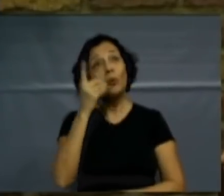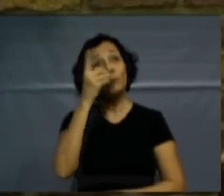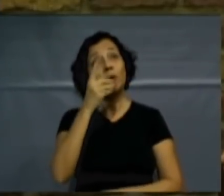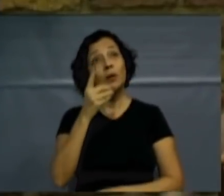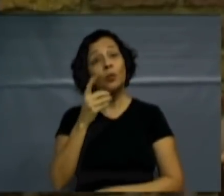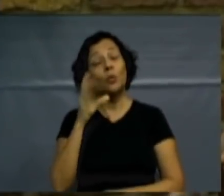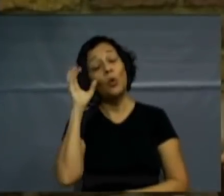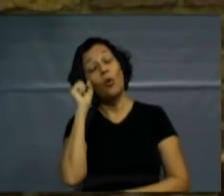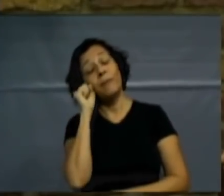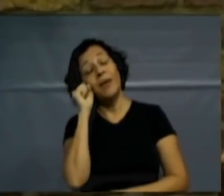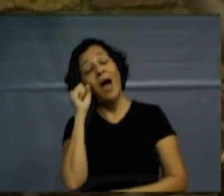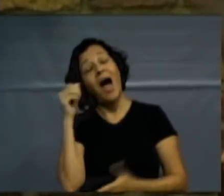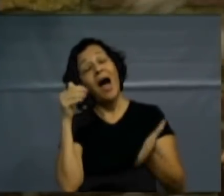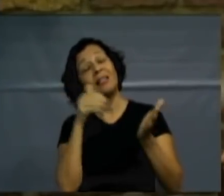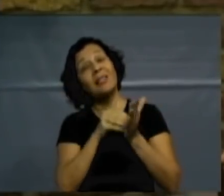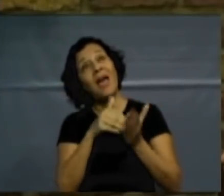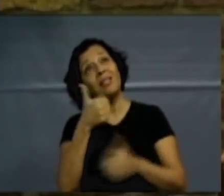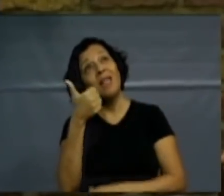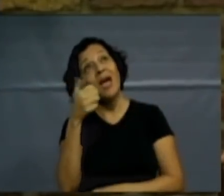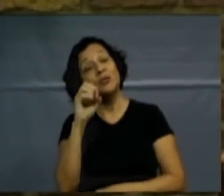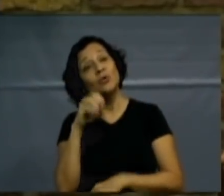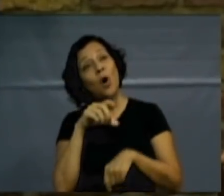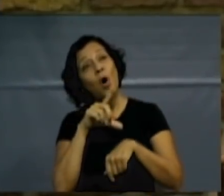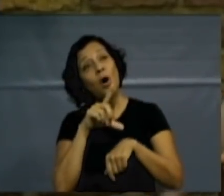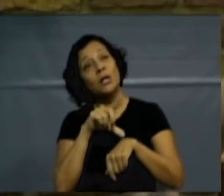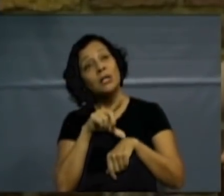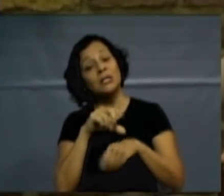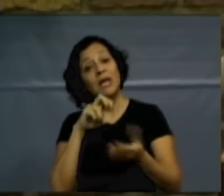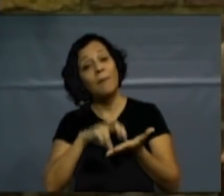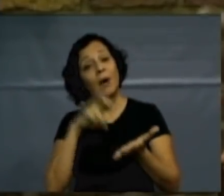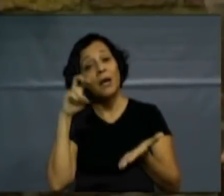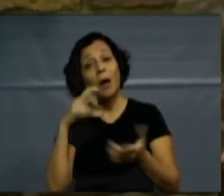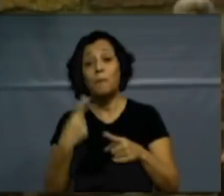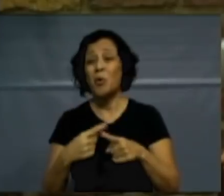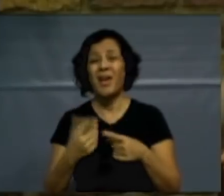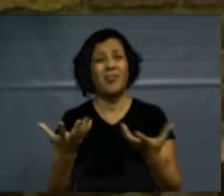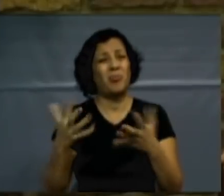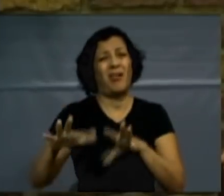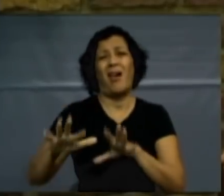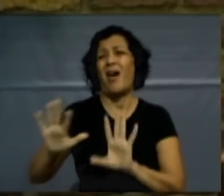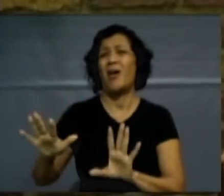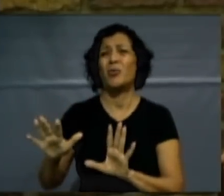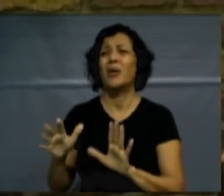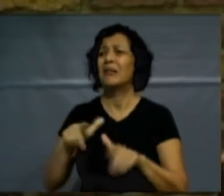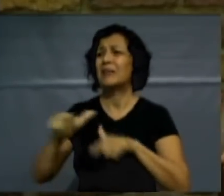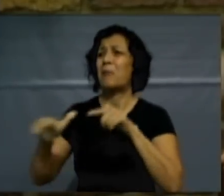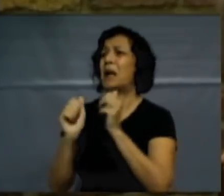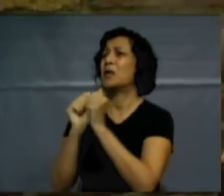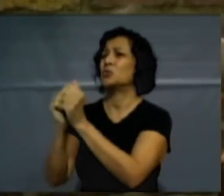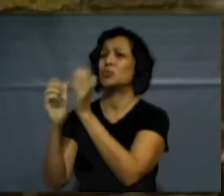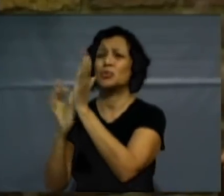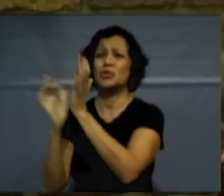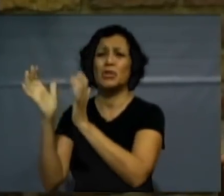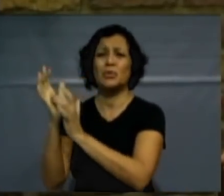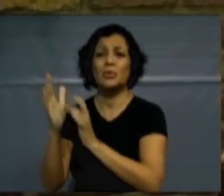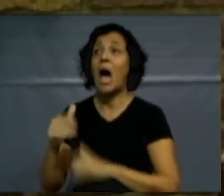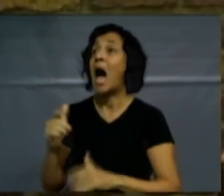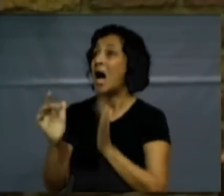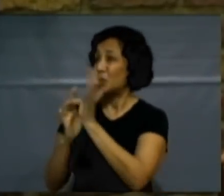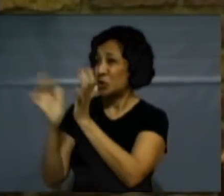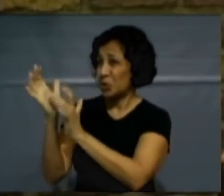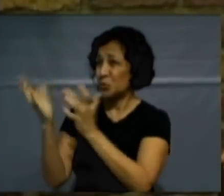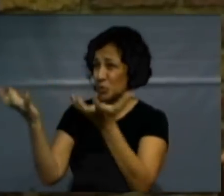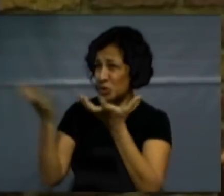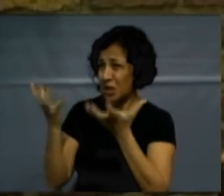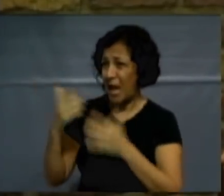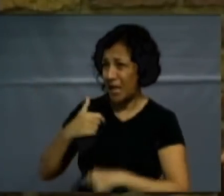manhã, porque não quer trabalhar para Jesus. E às vezes a gente acha que Jesus precisa do nosso trabalho. Não, não é Jesus que precisa